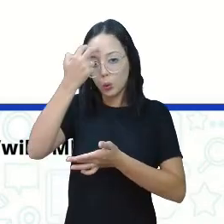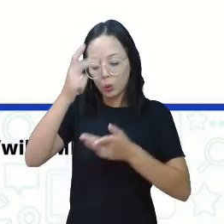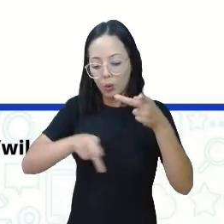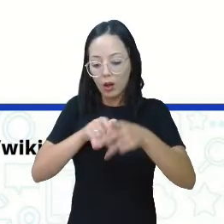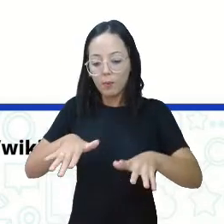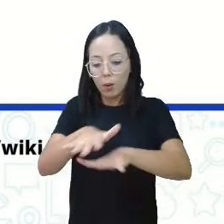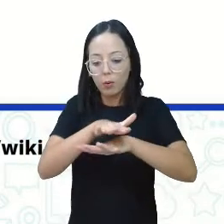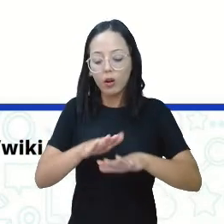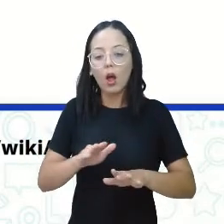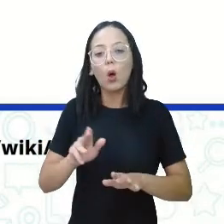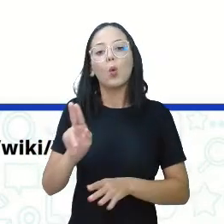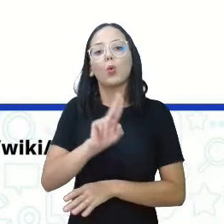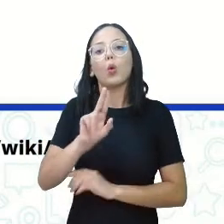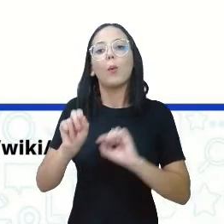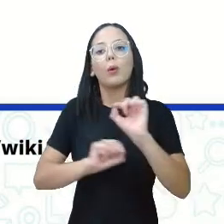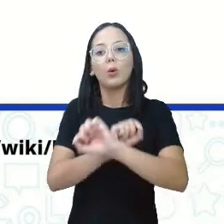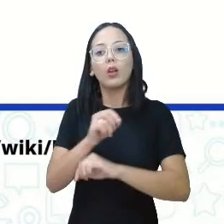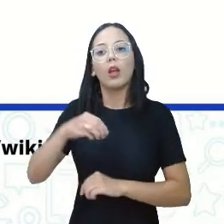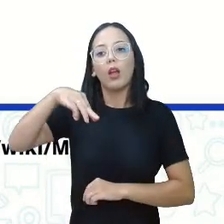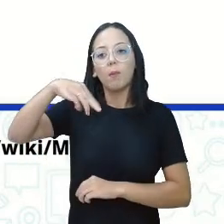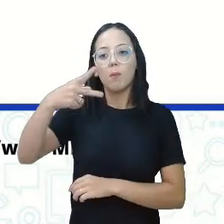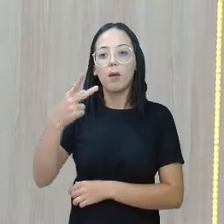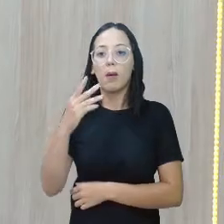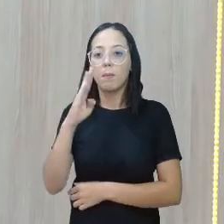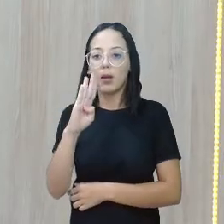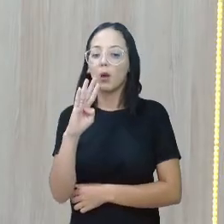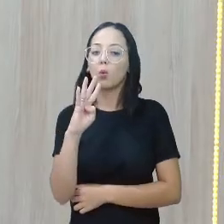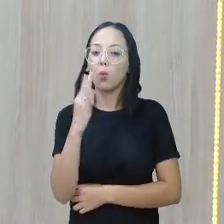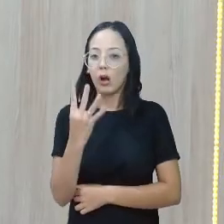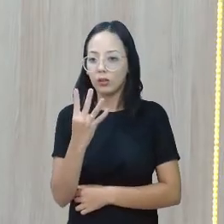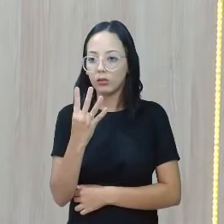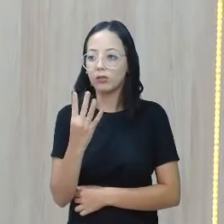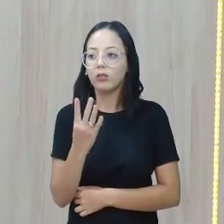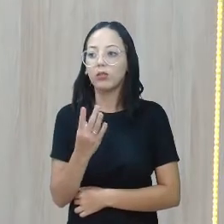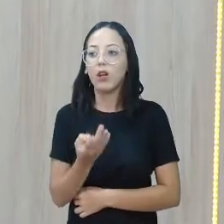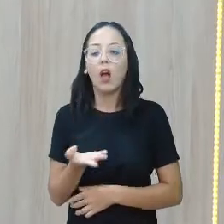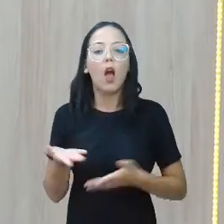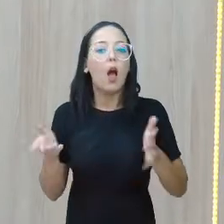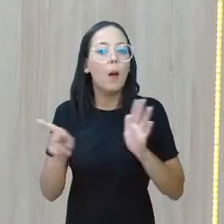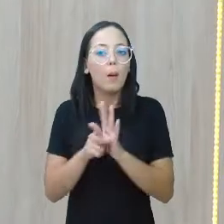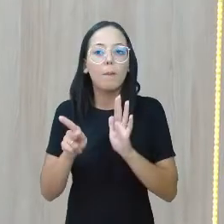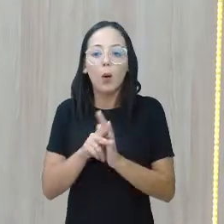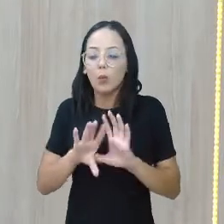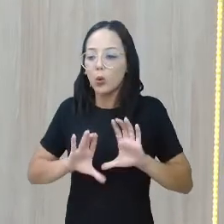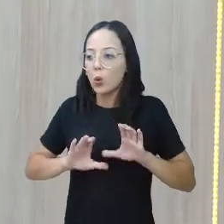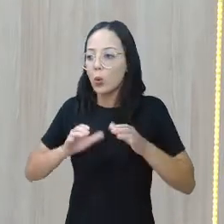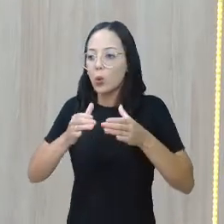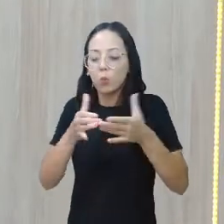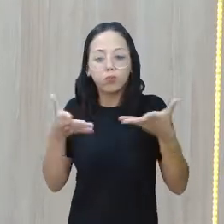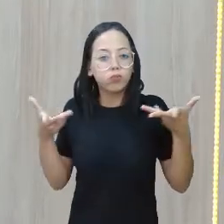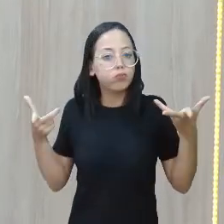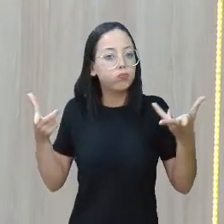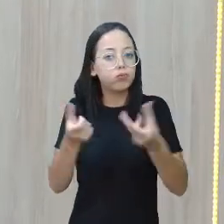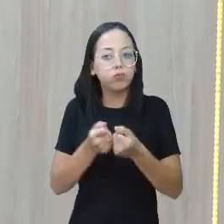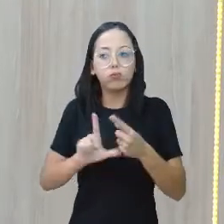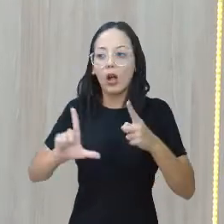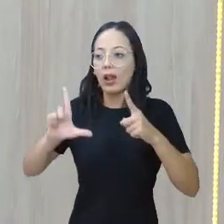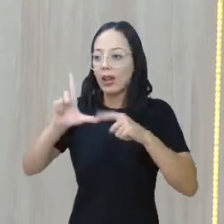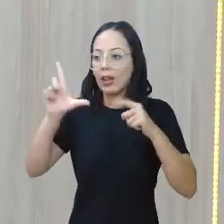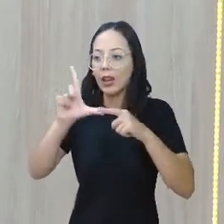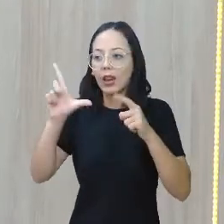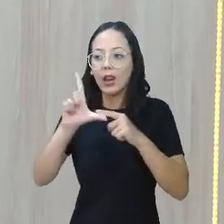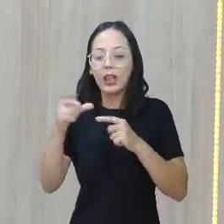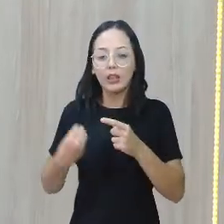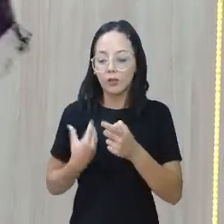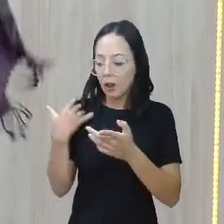adotou o nome de MPB4, existe até hoje, gente. São músicos de primeira linha, as letras dele, a